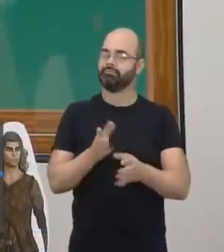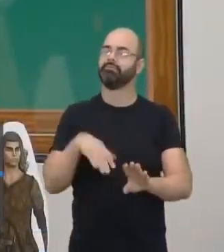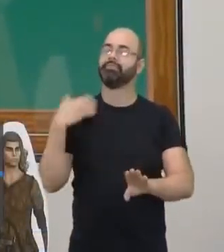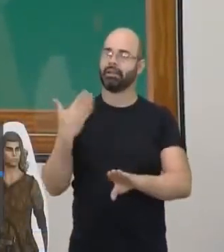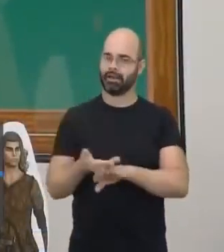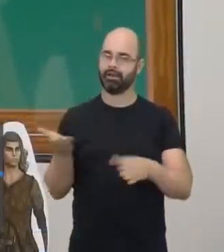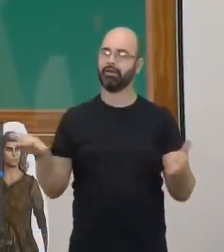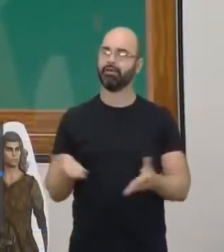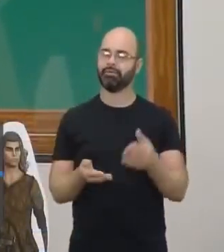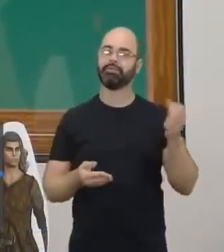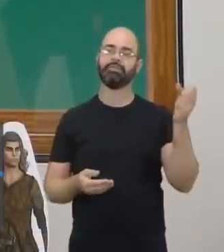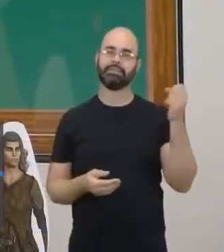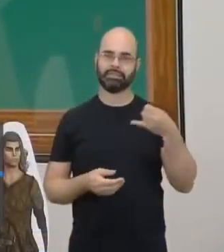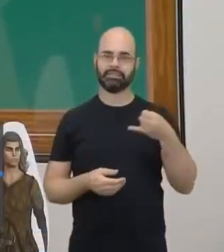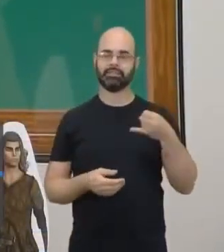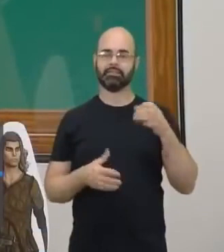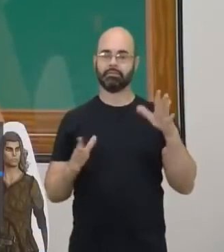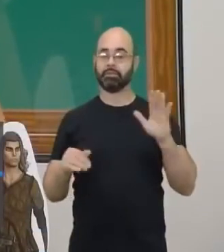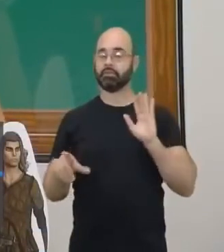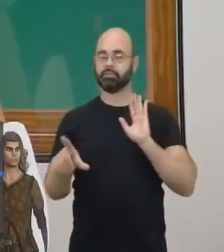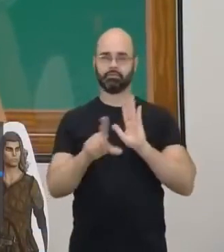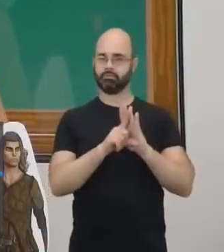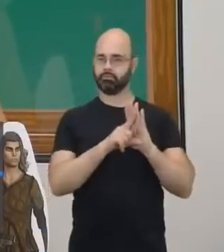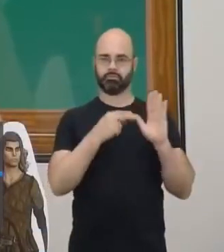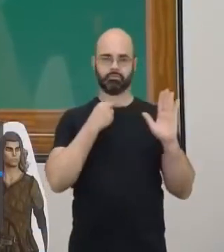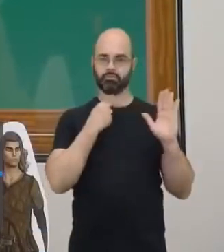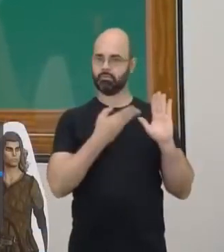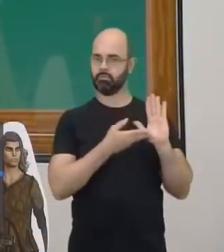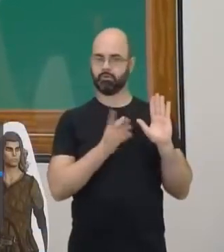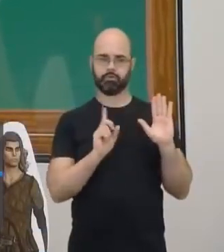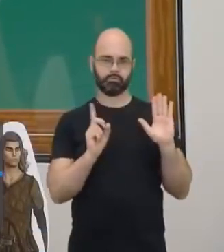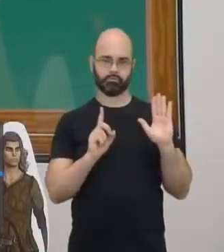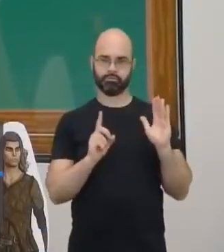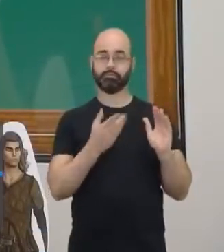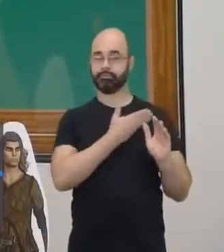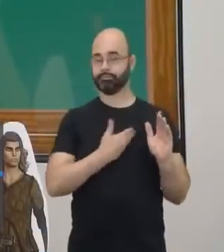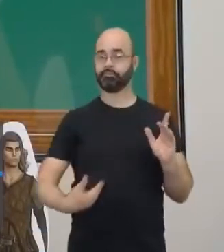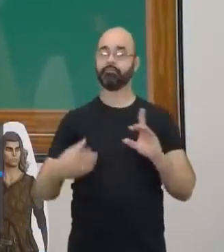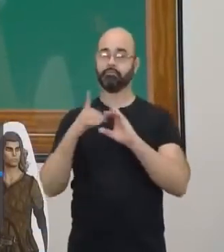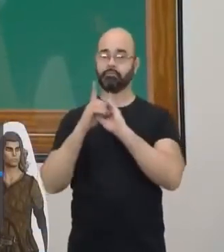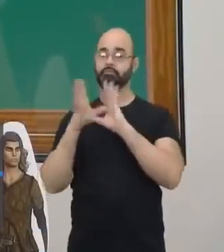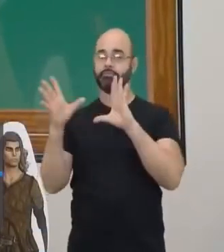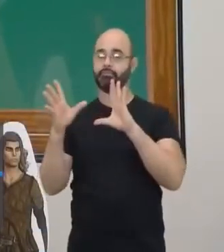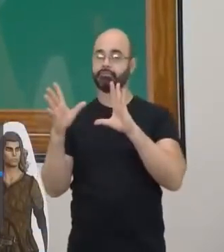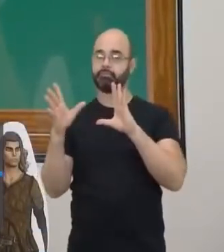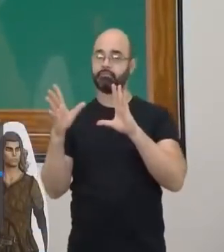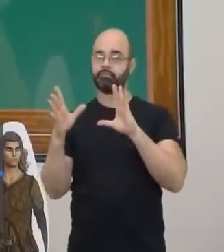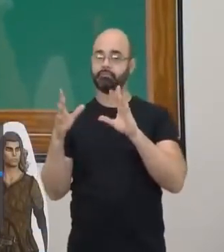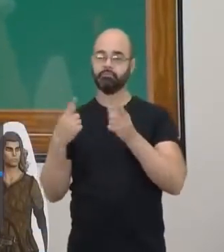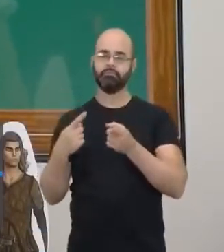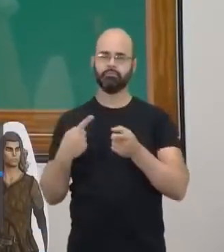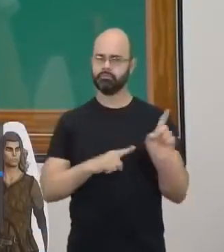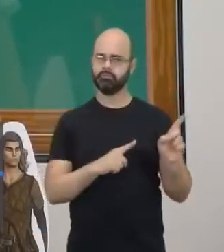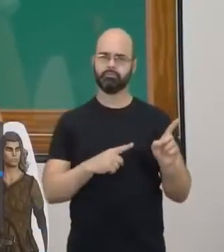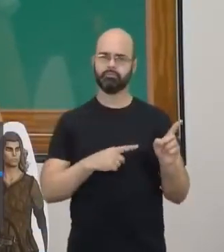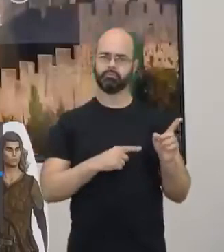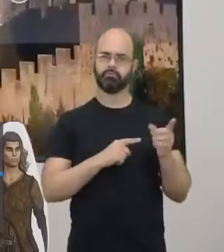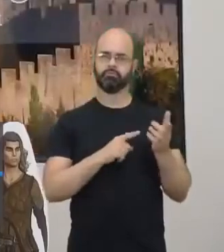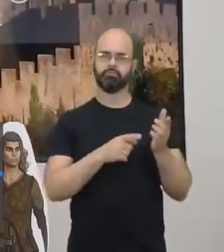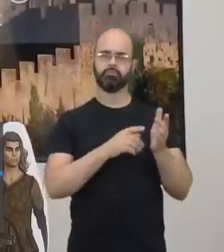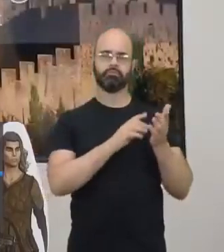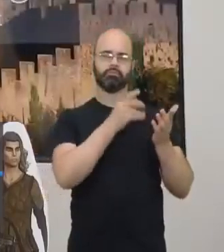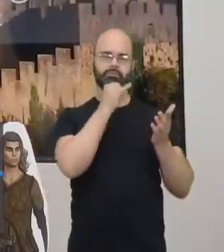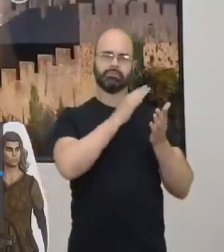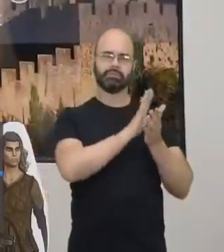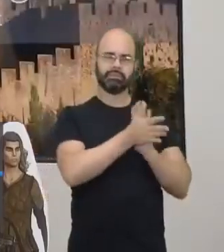existe, mas é contra a lei e governos democráticos, eles são contra, combatem esse tipo de trabalho, né,